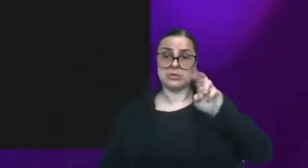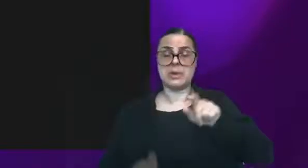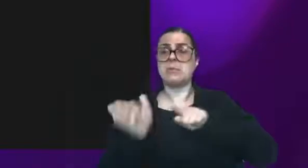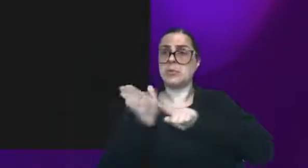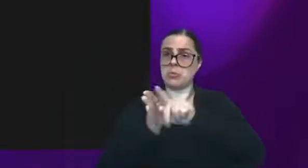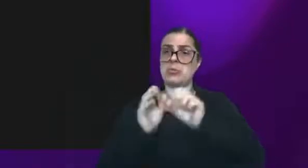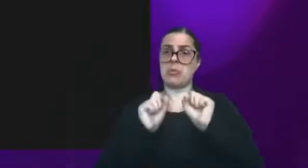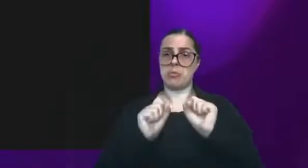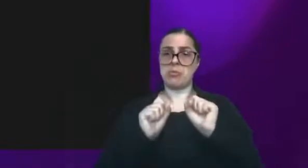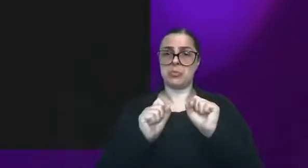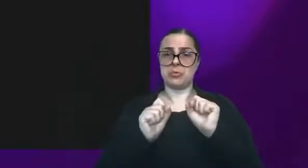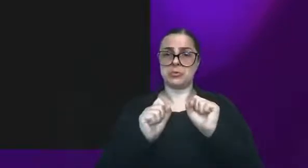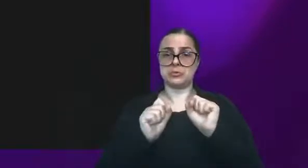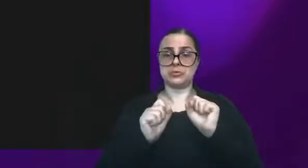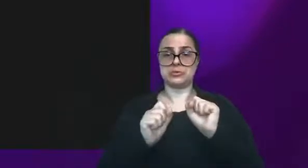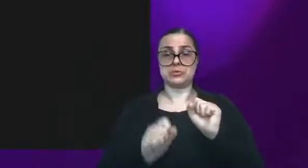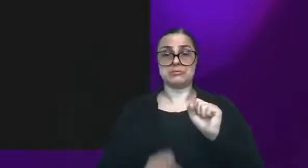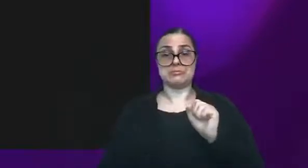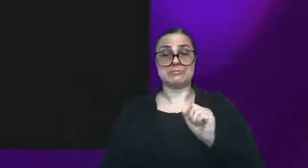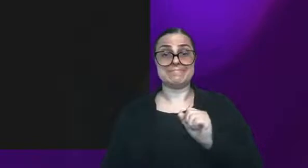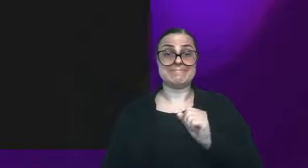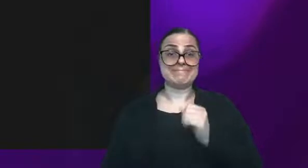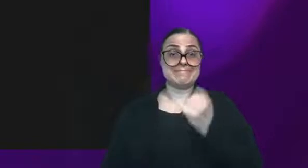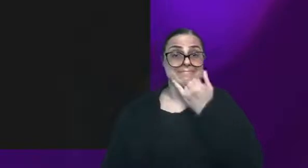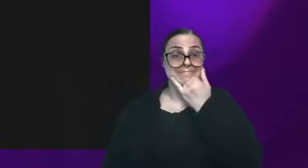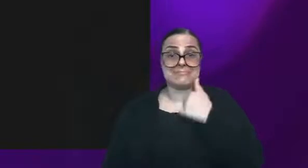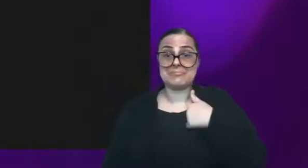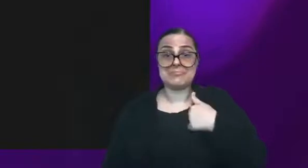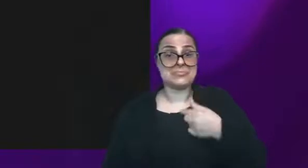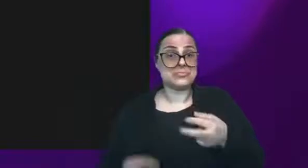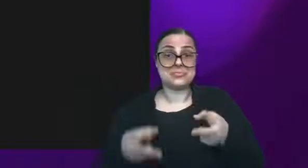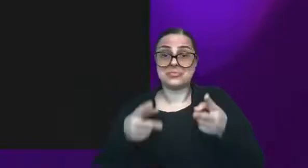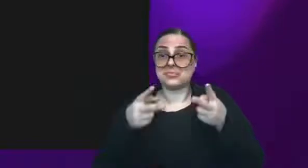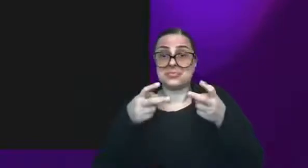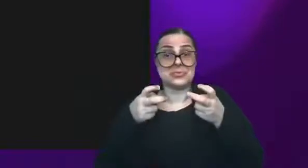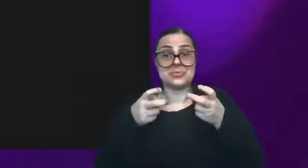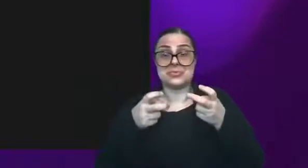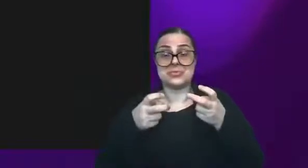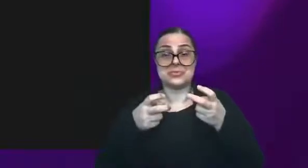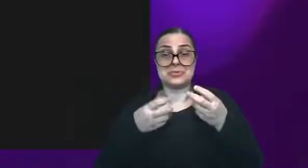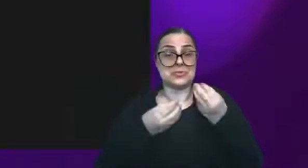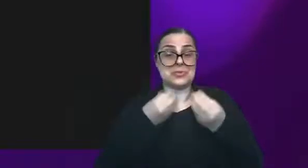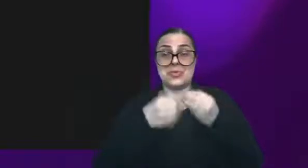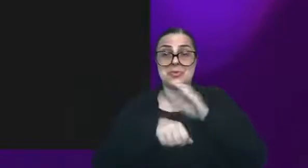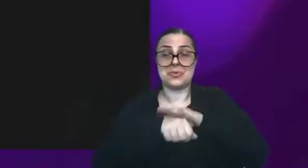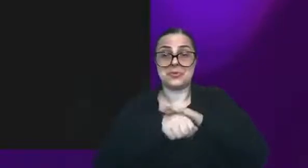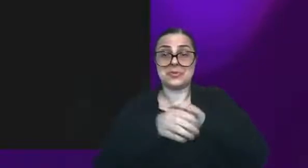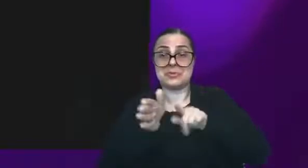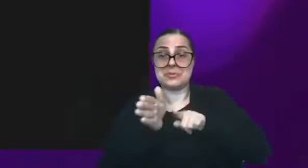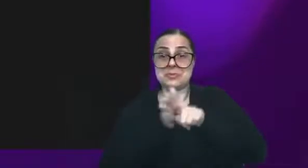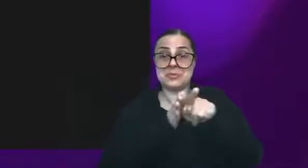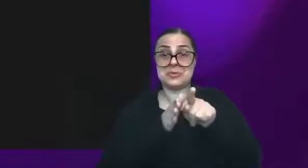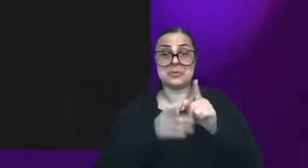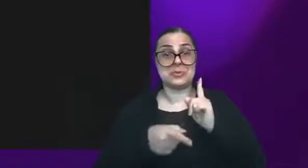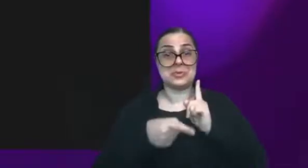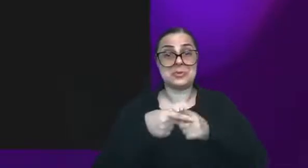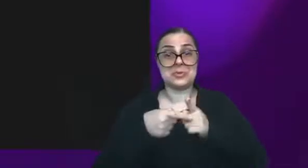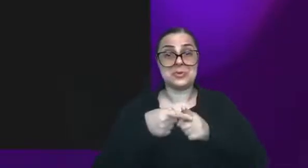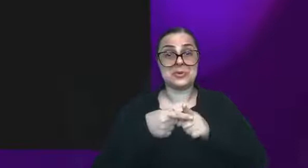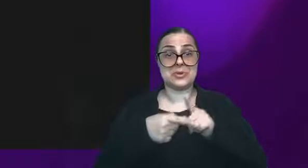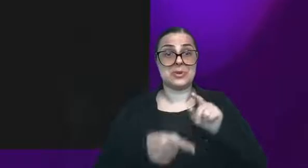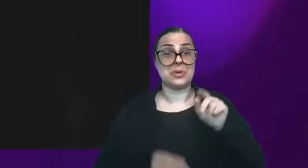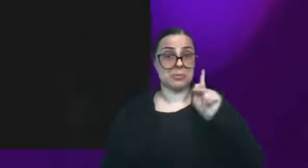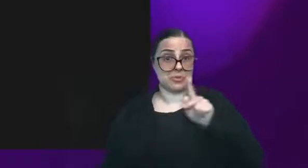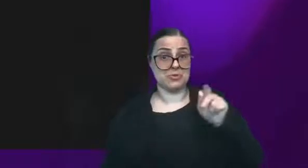Eu acabei por não perceber inteiramente a pergunta, porque entretanto...